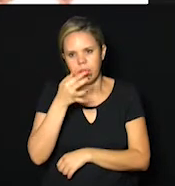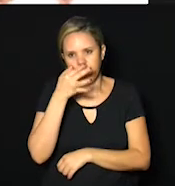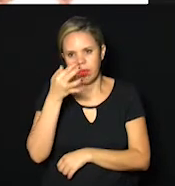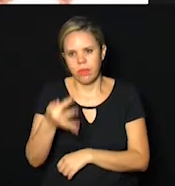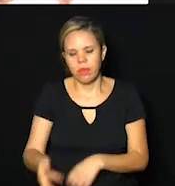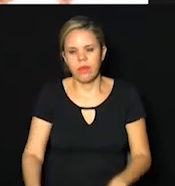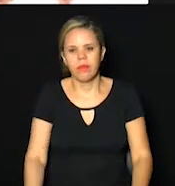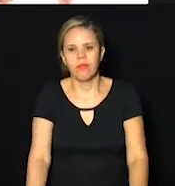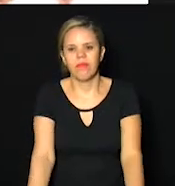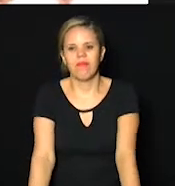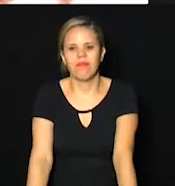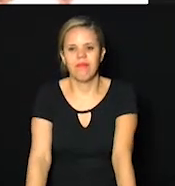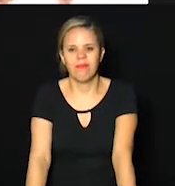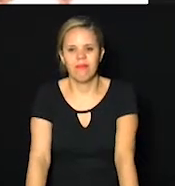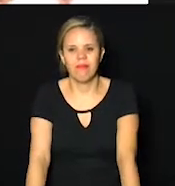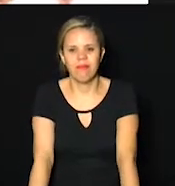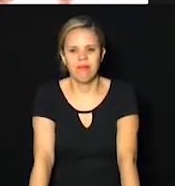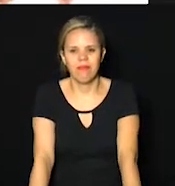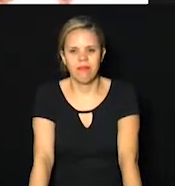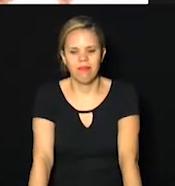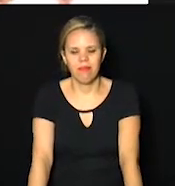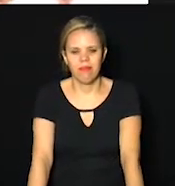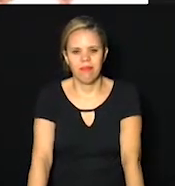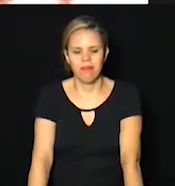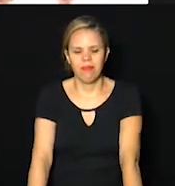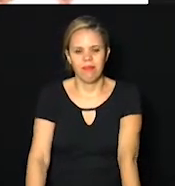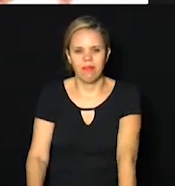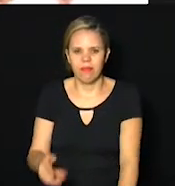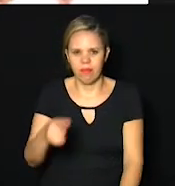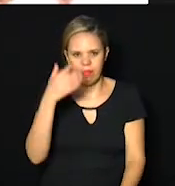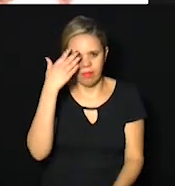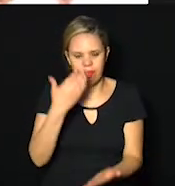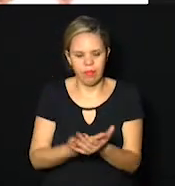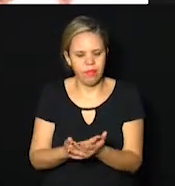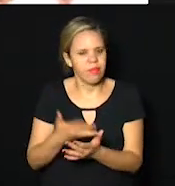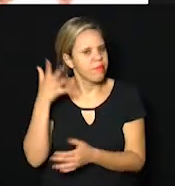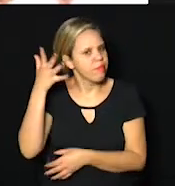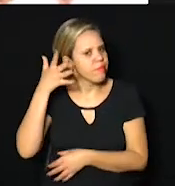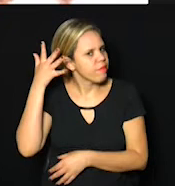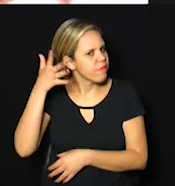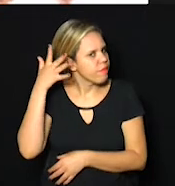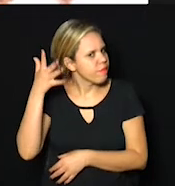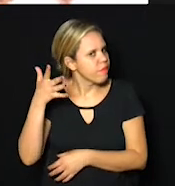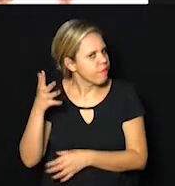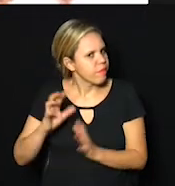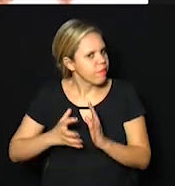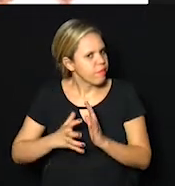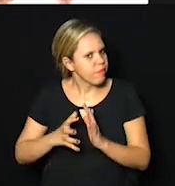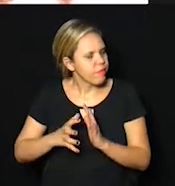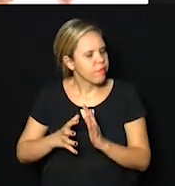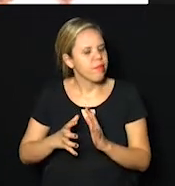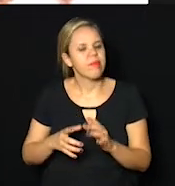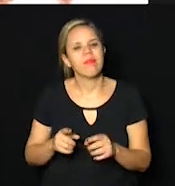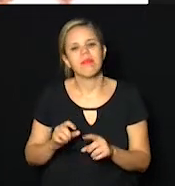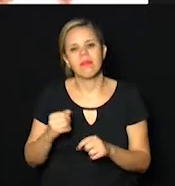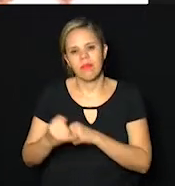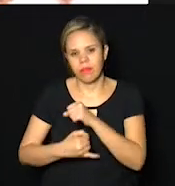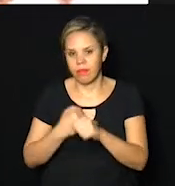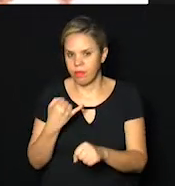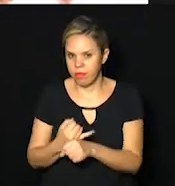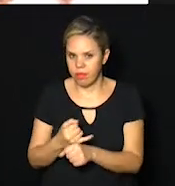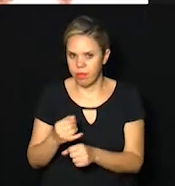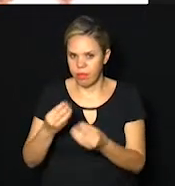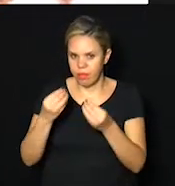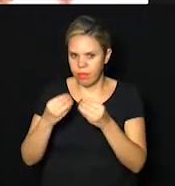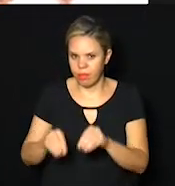as flores. Você acredita que as conferências partidárias virtuais vão prejudicar os pré-candidatos e o processo eleitoral? Amanda,